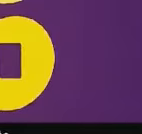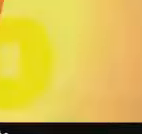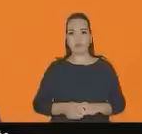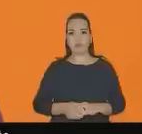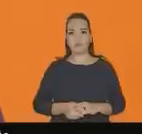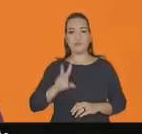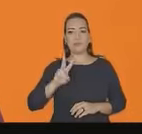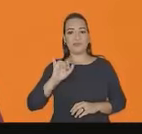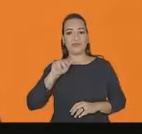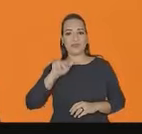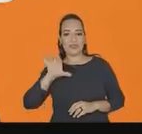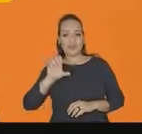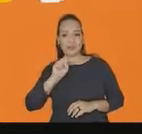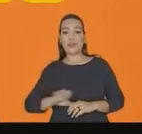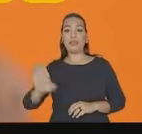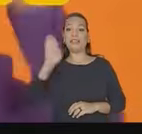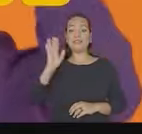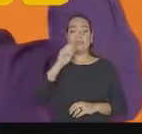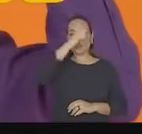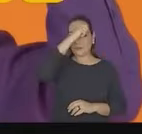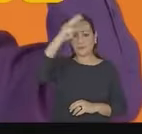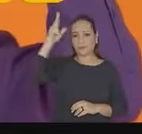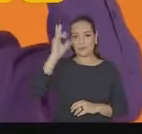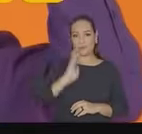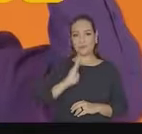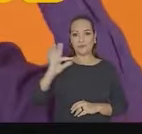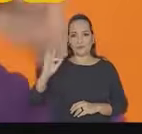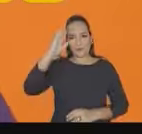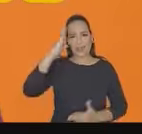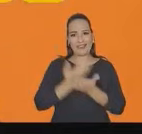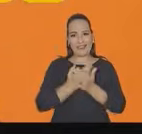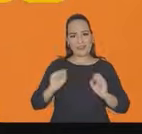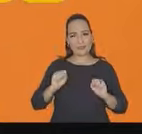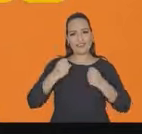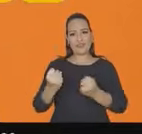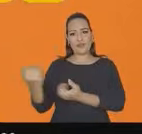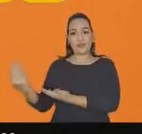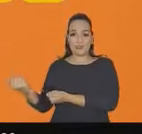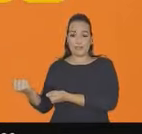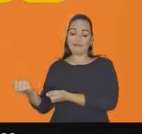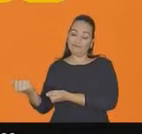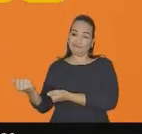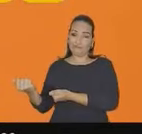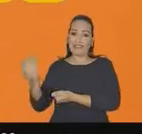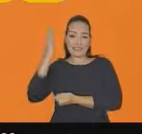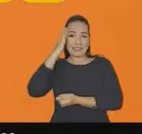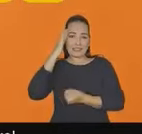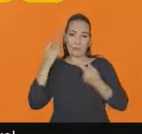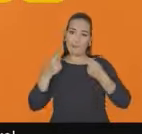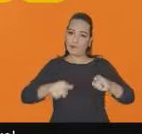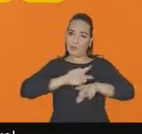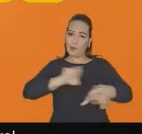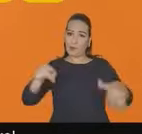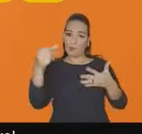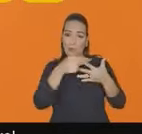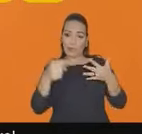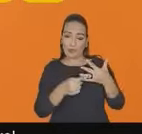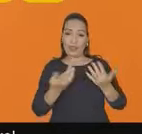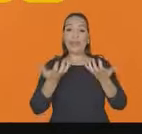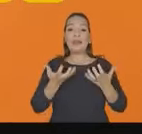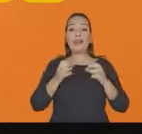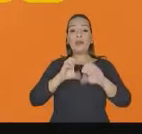Eu sou Vinícius Crânio, candidato a prefeito de Belford Roxo e acredito na força da juventude. Como jovem, sei dos desafios que nós enfrentamos. Vamos implementar o